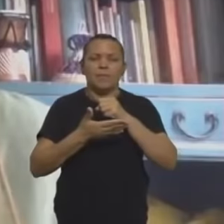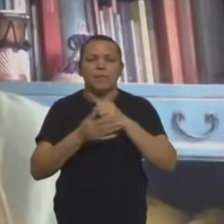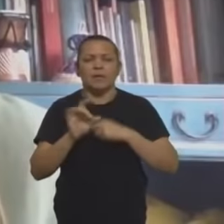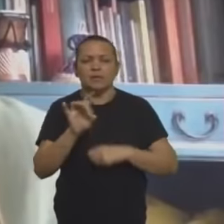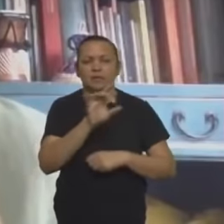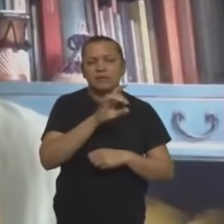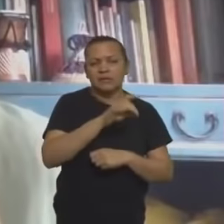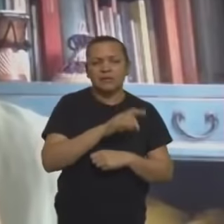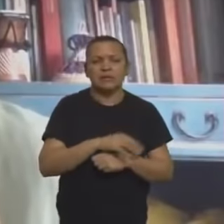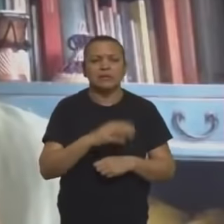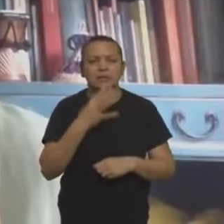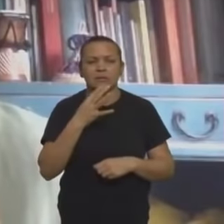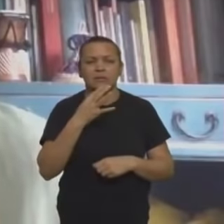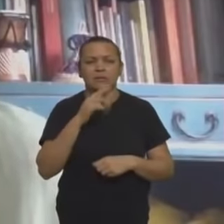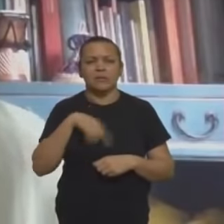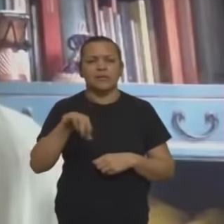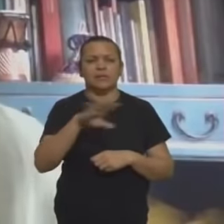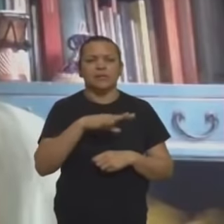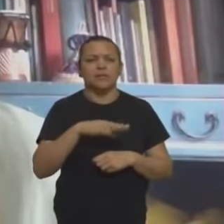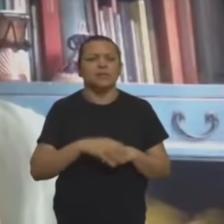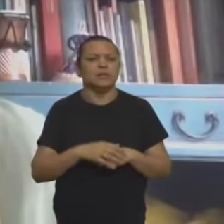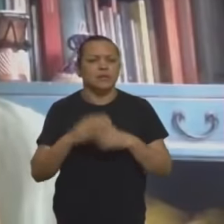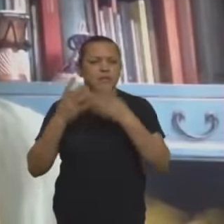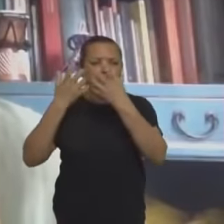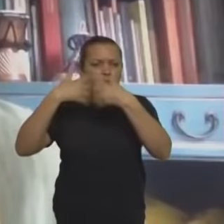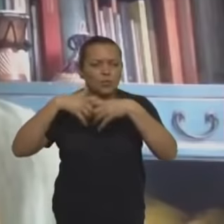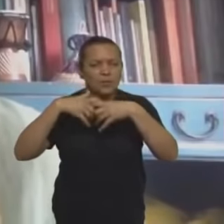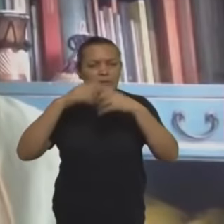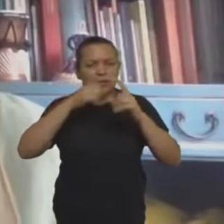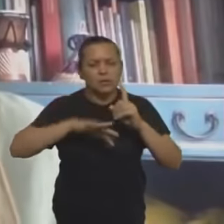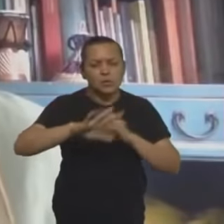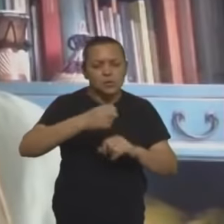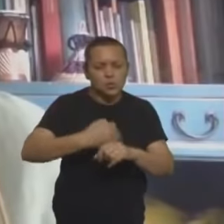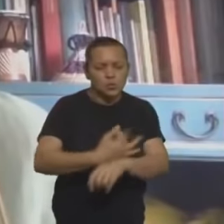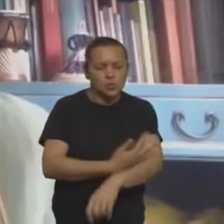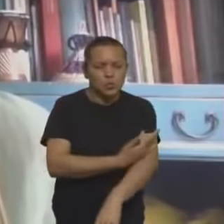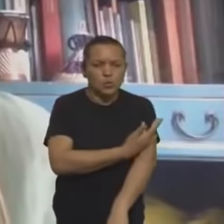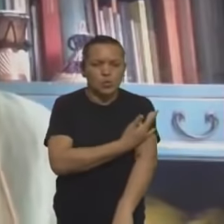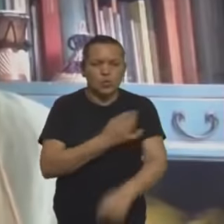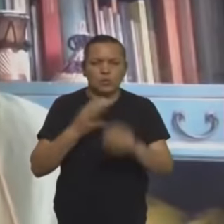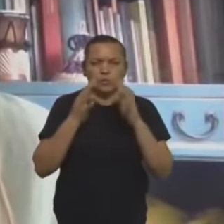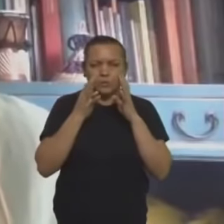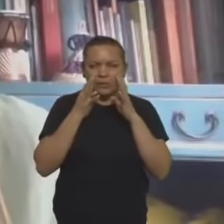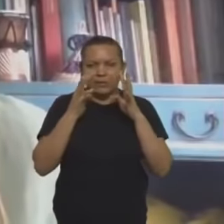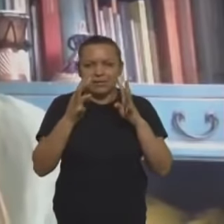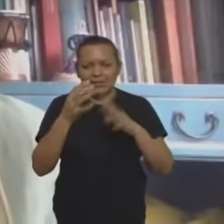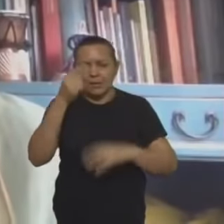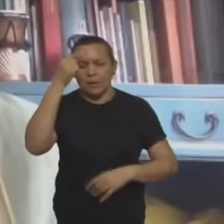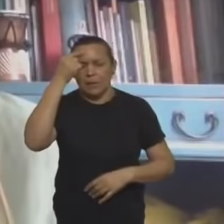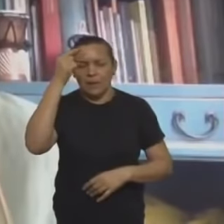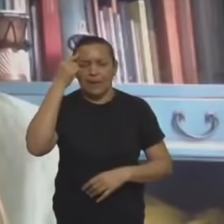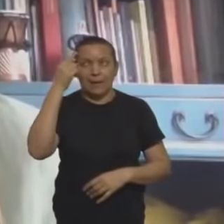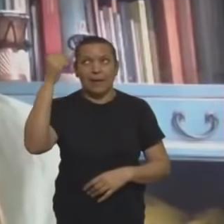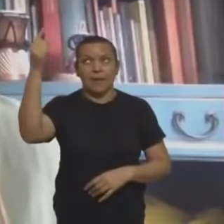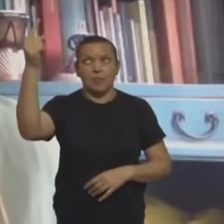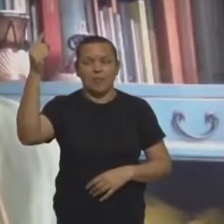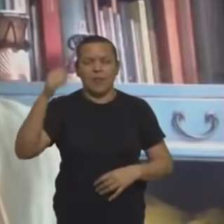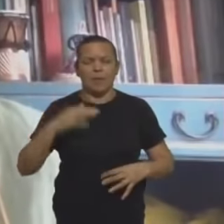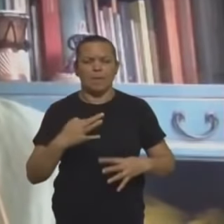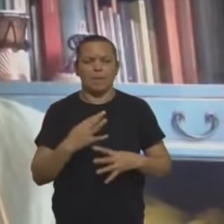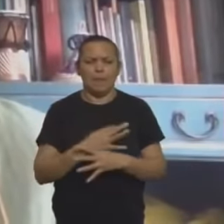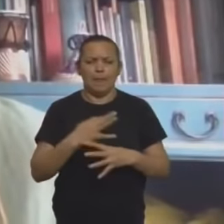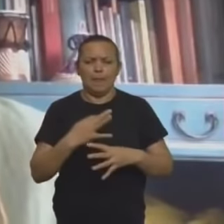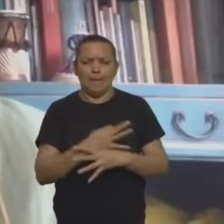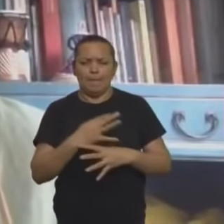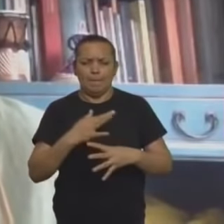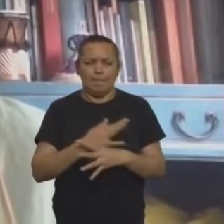mais conhecida dentro do campo das competências socioemocionais, a atenção, a memória e o controle dos impulsos que a